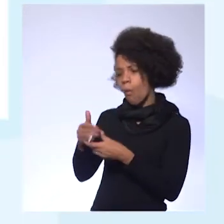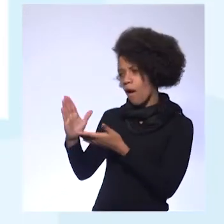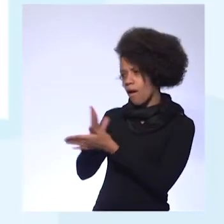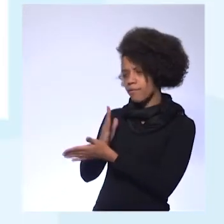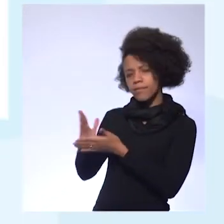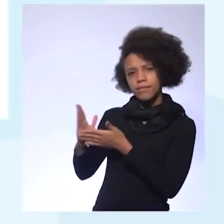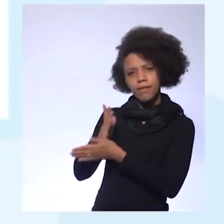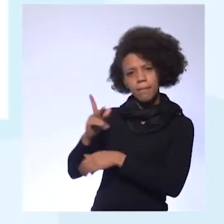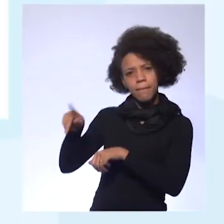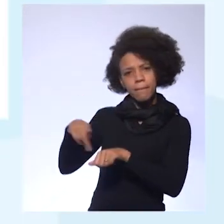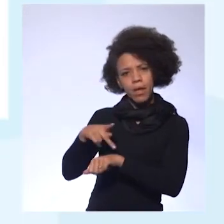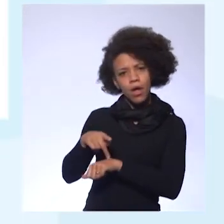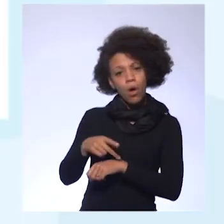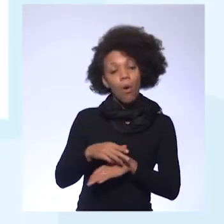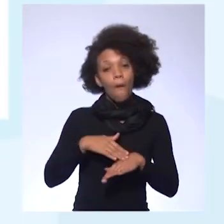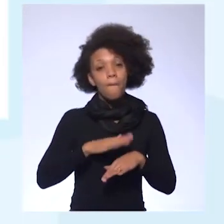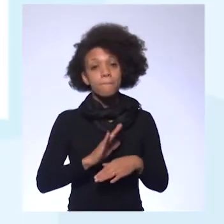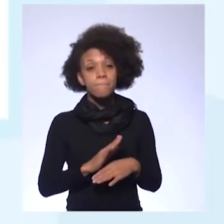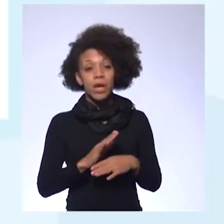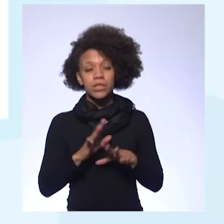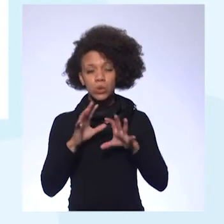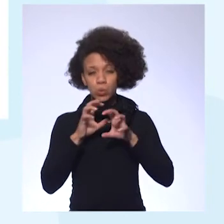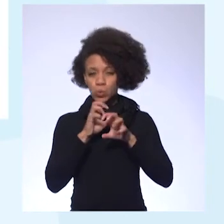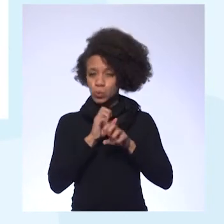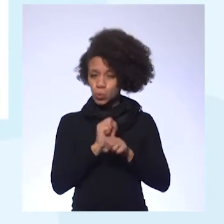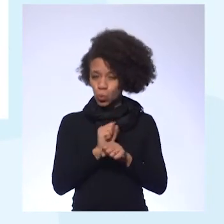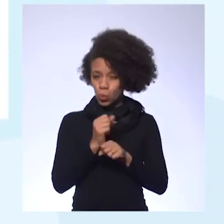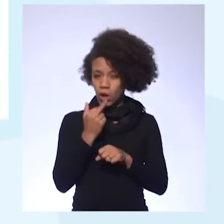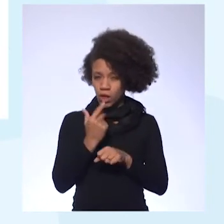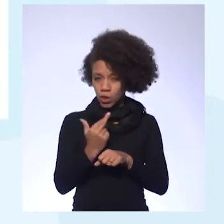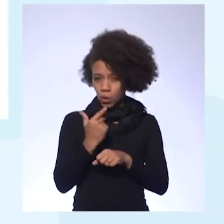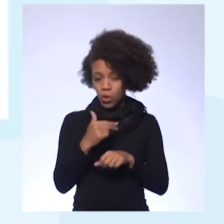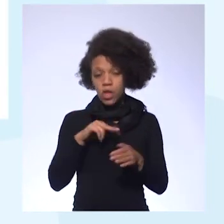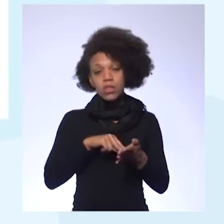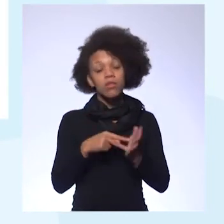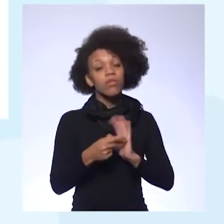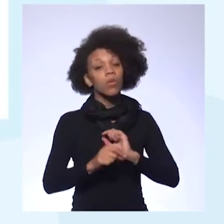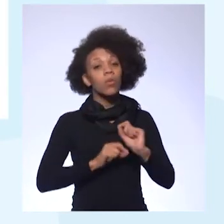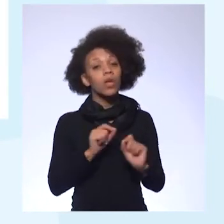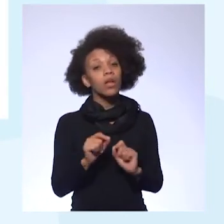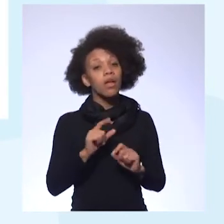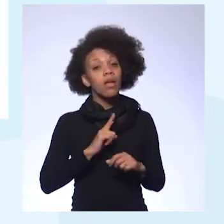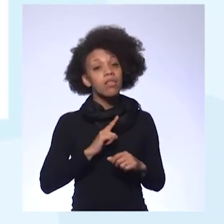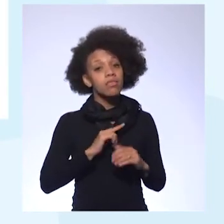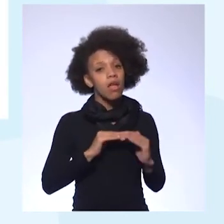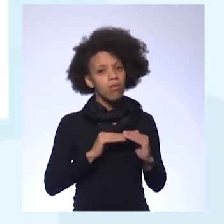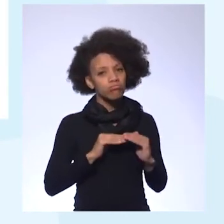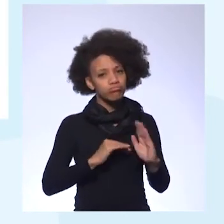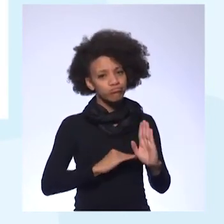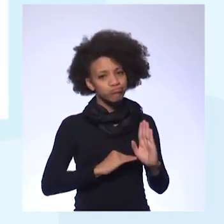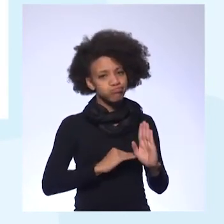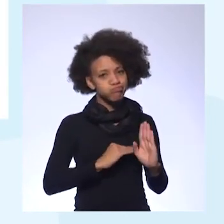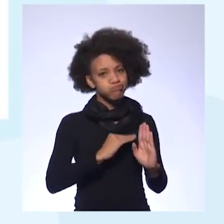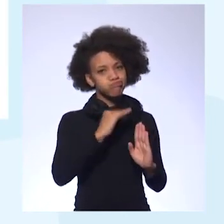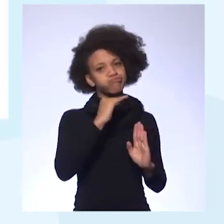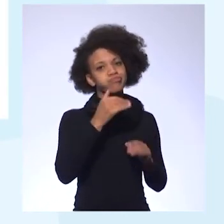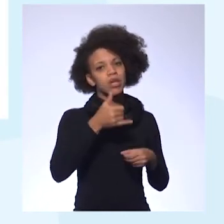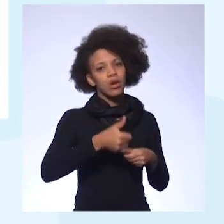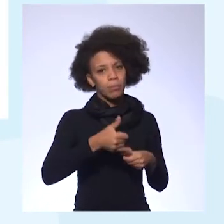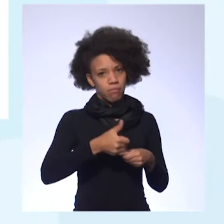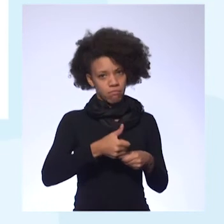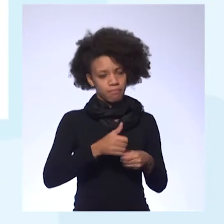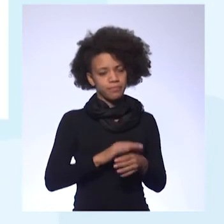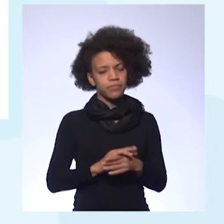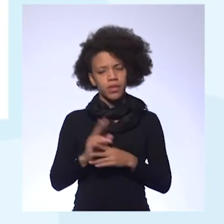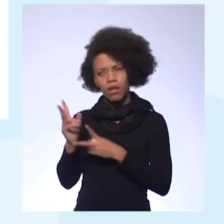por país, ou seja, quanto mais escura é a cor, isso quer dizer que ele tem uma maior reserva de petróleo. Reparem que o